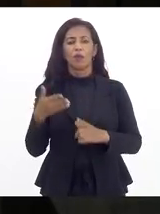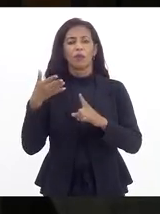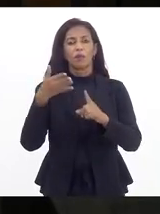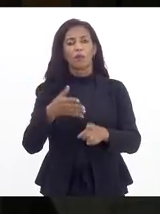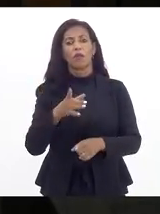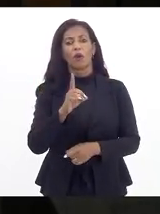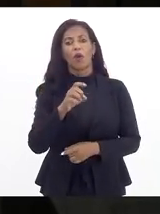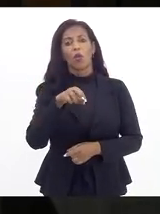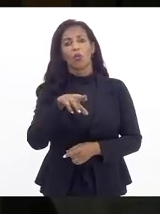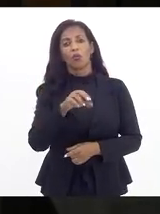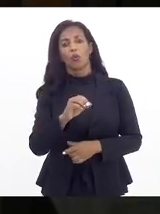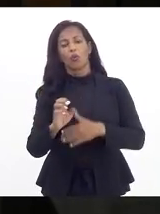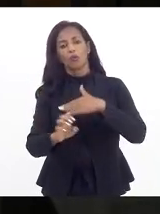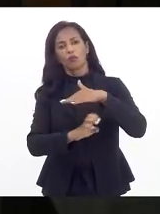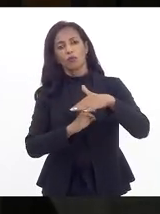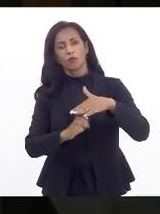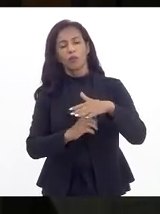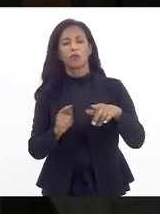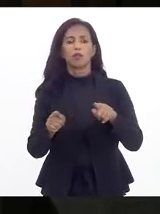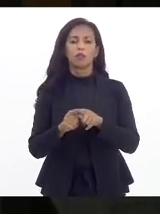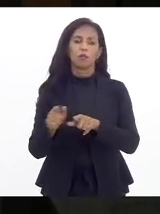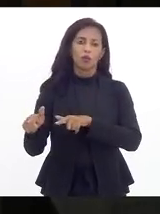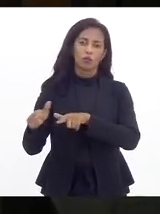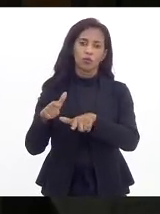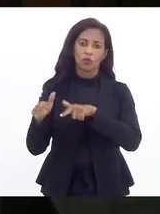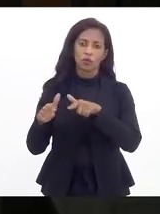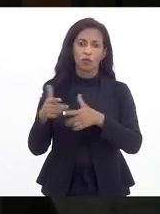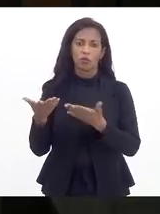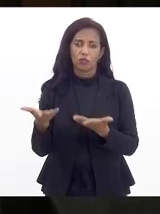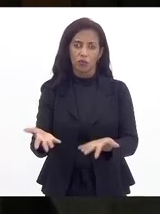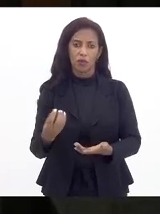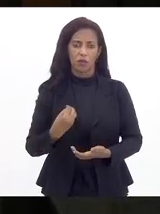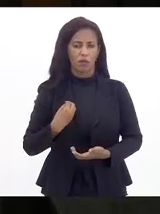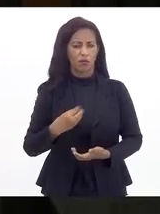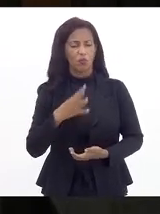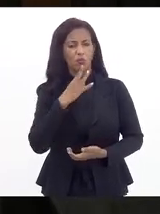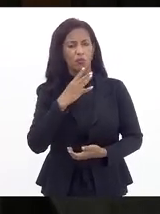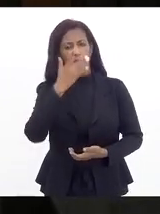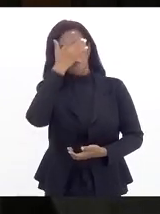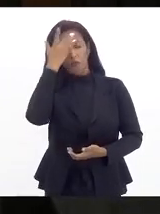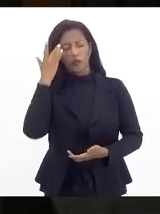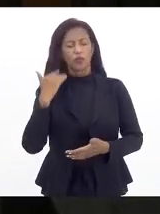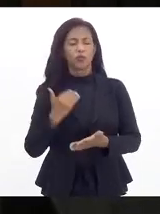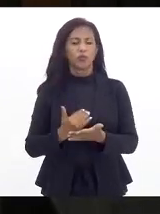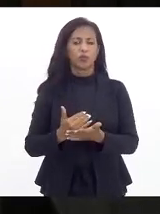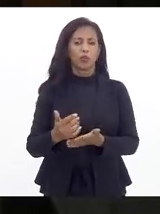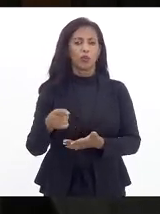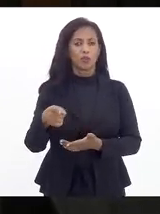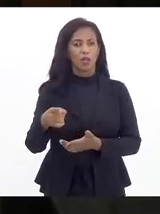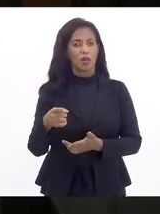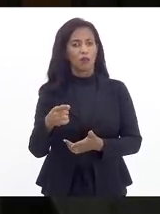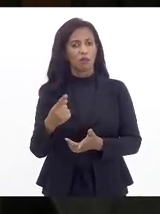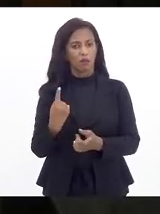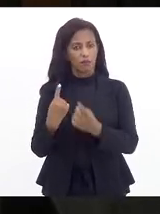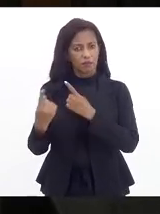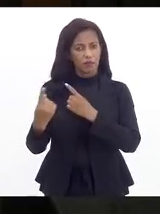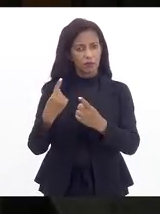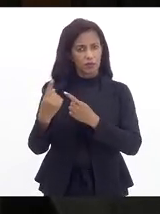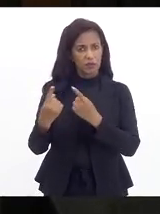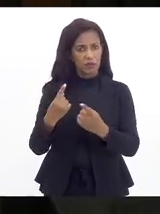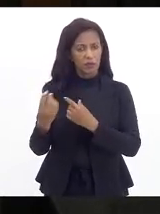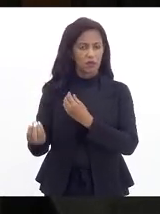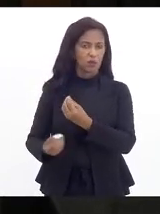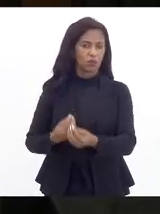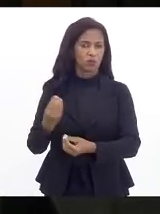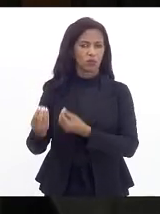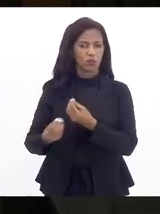das empresas e também a todos os trabalhadores que ali estão. Conheço pessoas que começaram naquela estrada, seu presidente, como